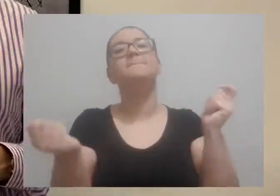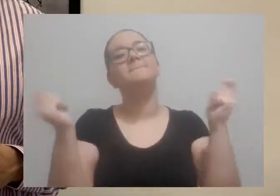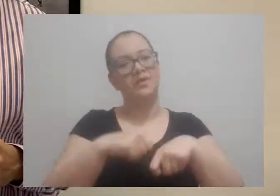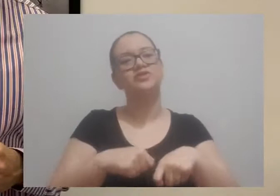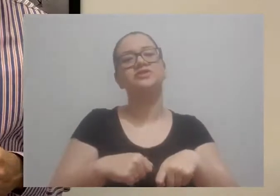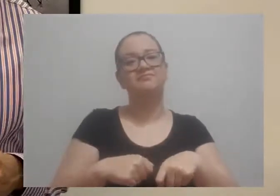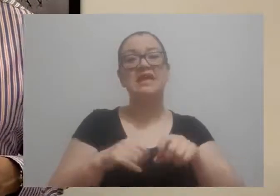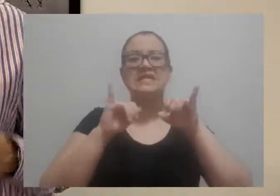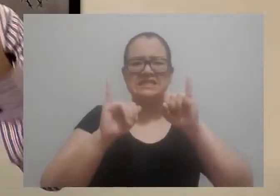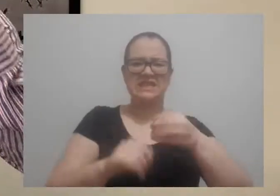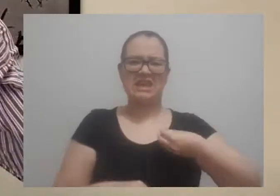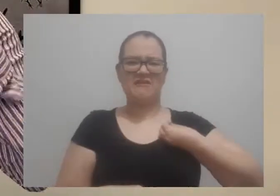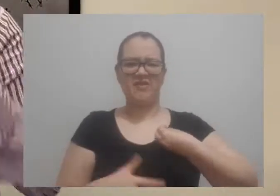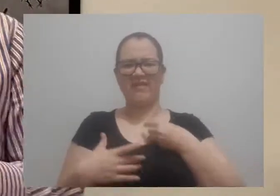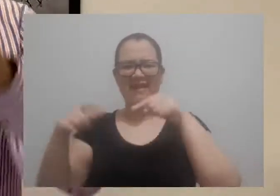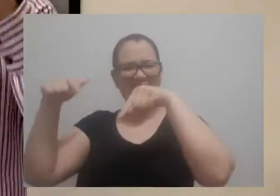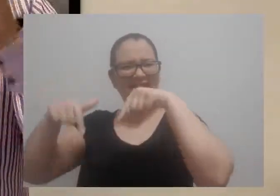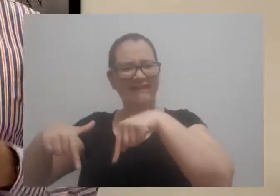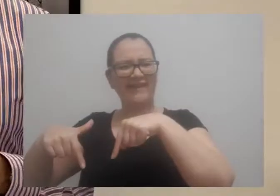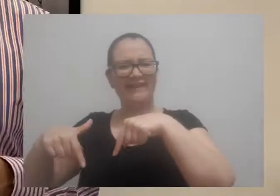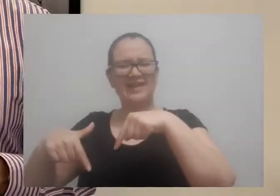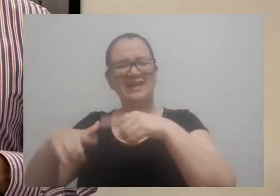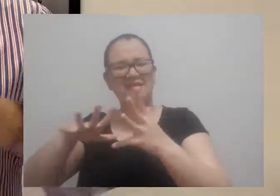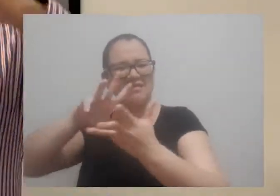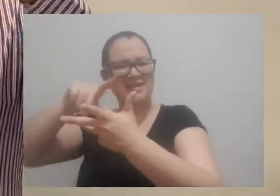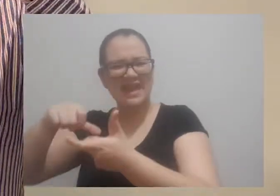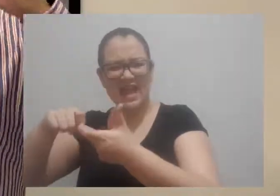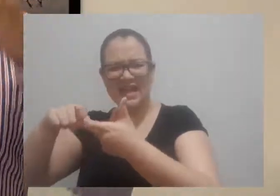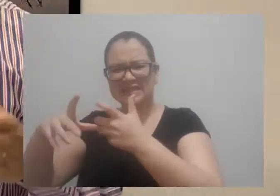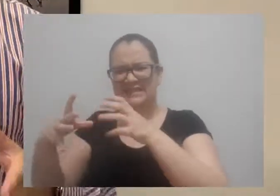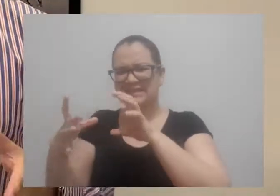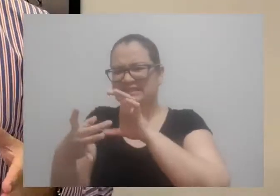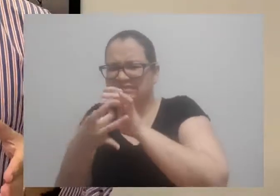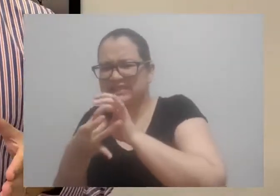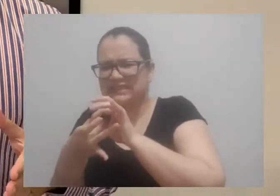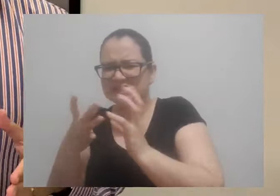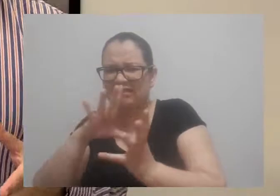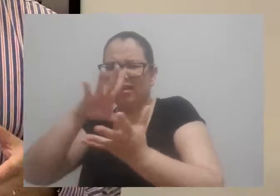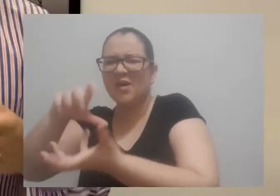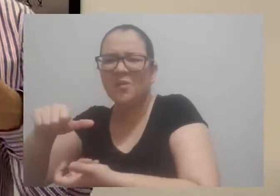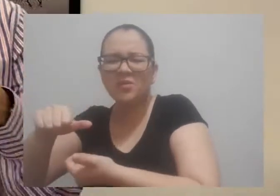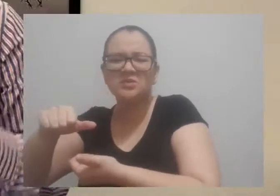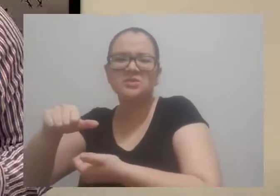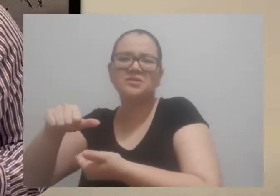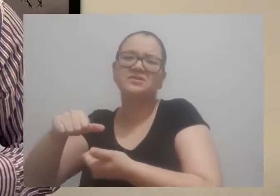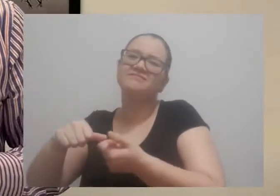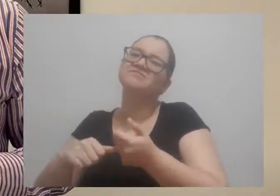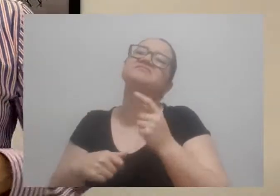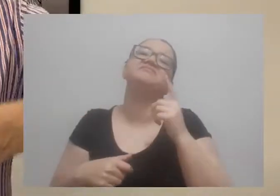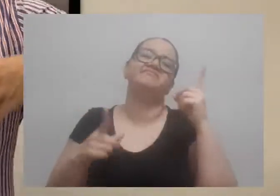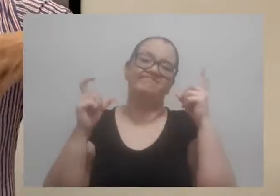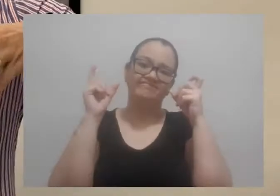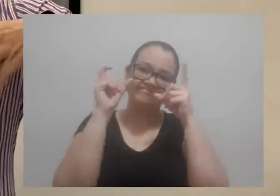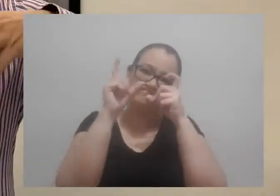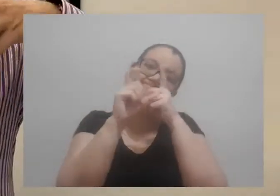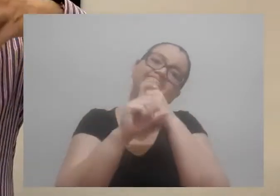Deus, com seus princípios e valores, vivendo no reino de Deus, vivendo nesse contexto,